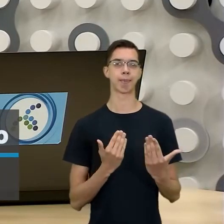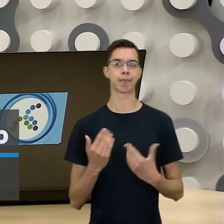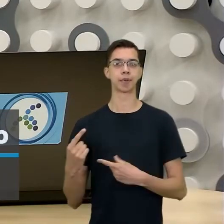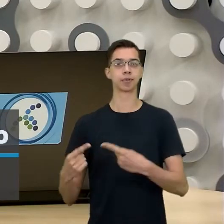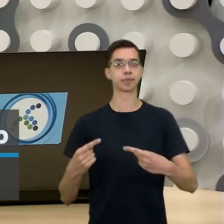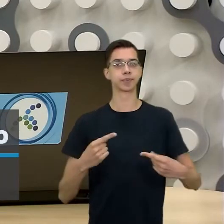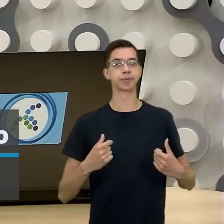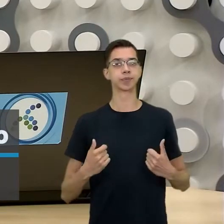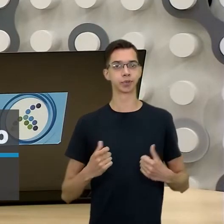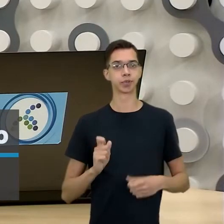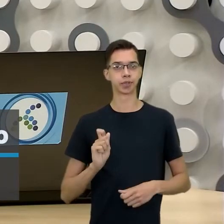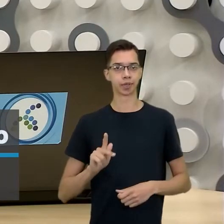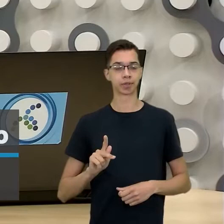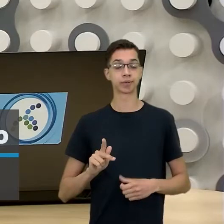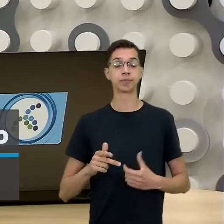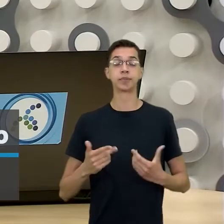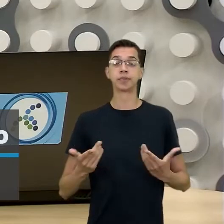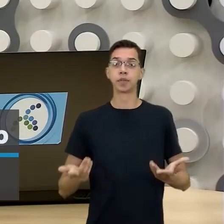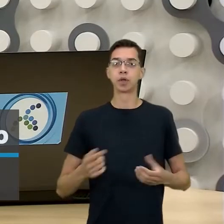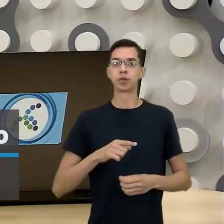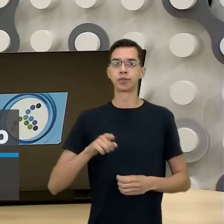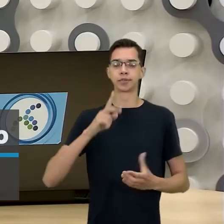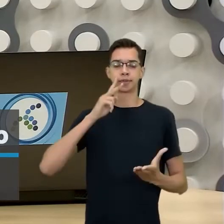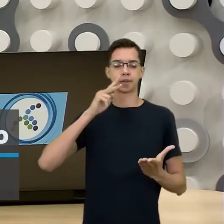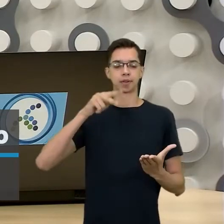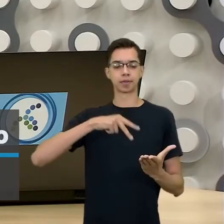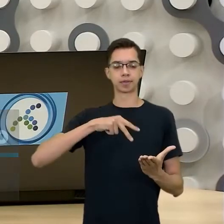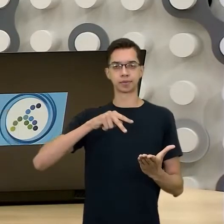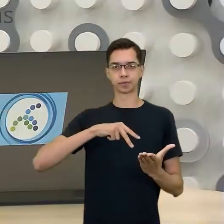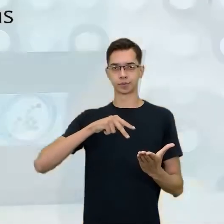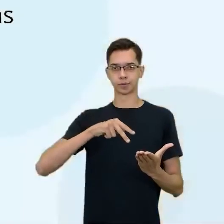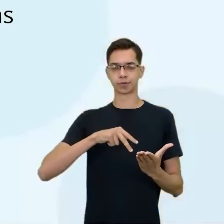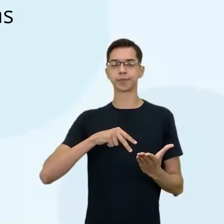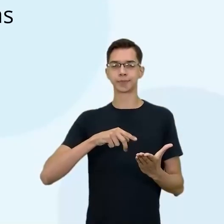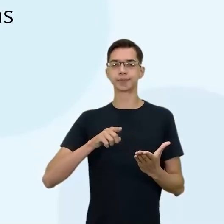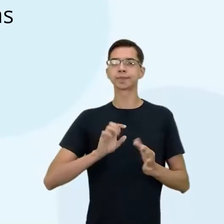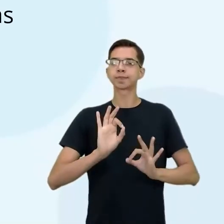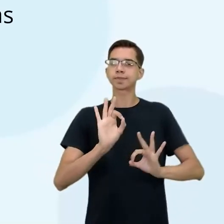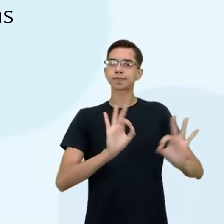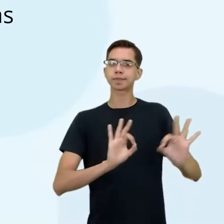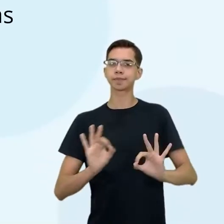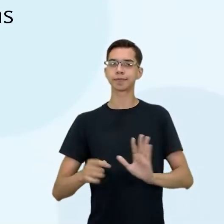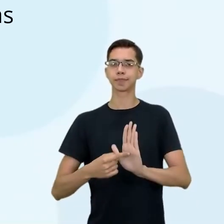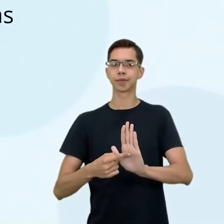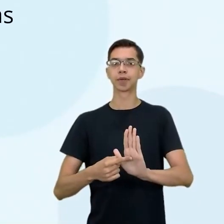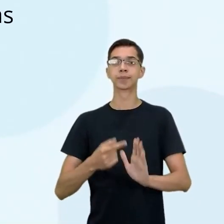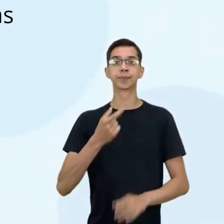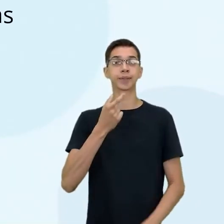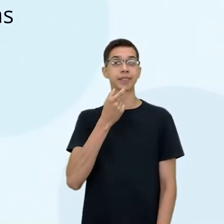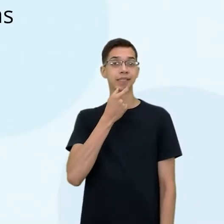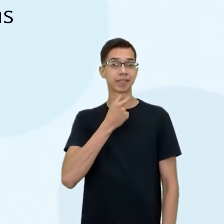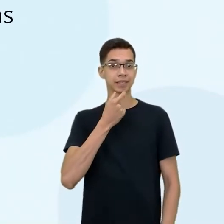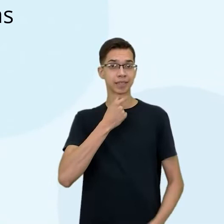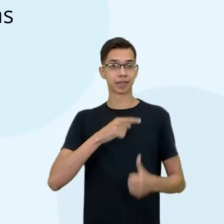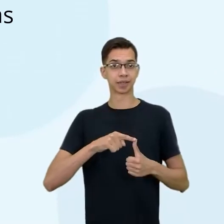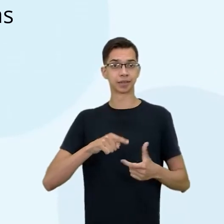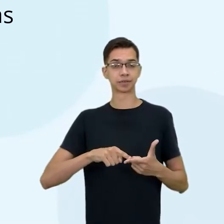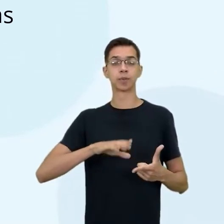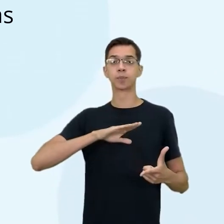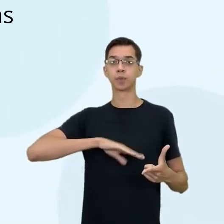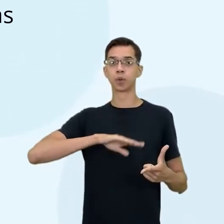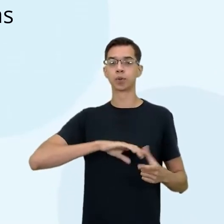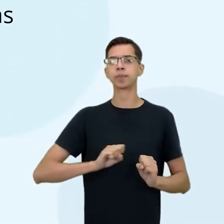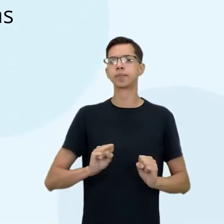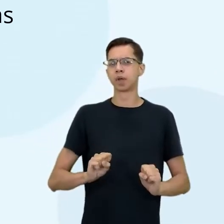essa leitura, né? E aí vocês vão preparar uma apresentação, essa apresentação pode ser em português, pode ser em inglês, né? E aí é a hora de